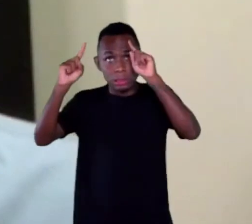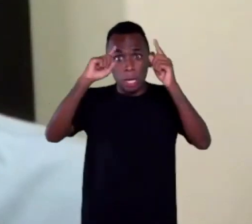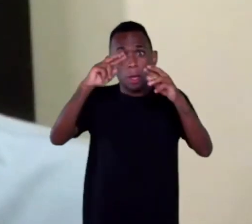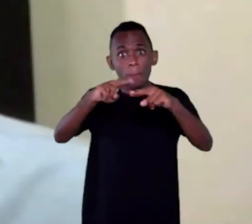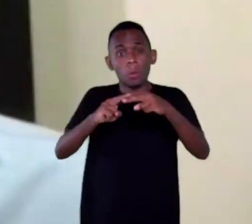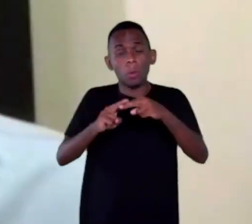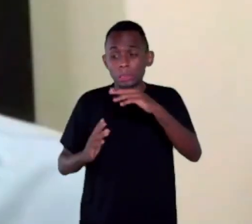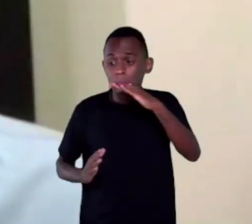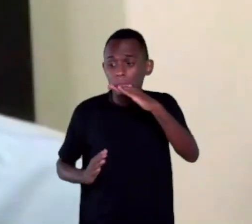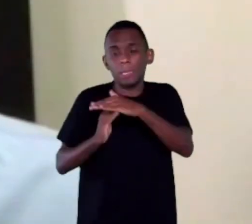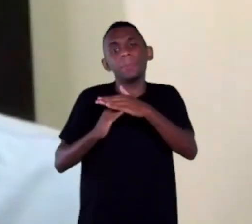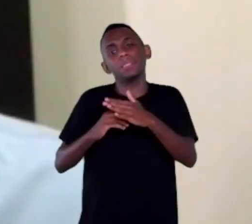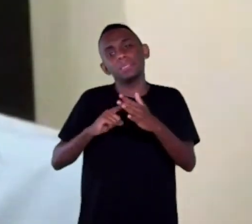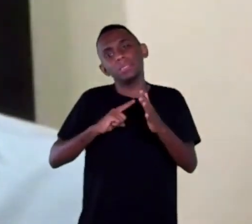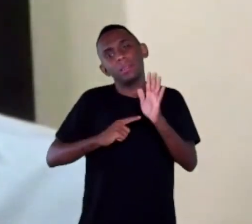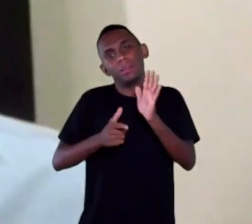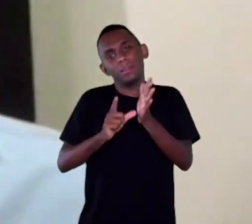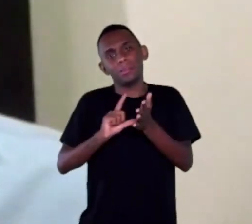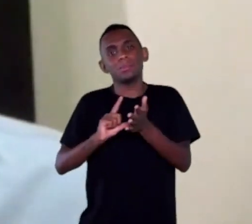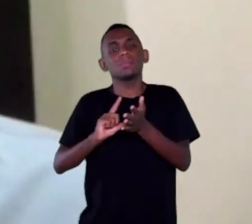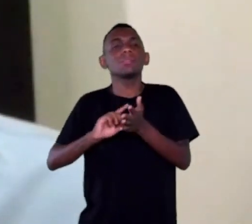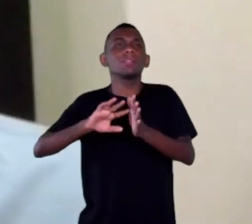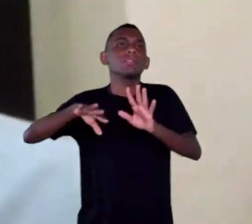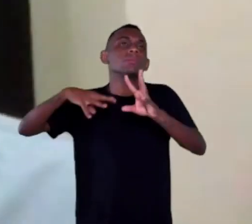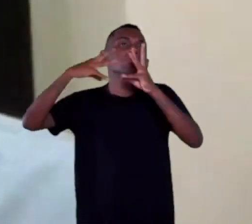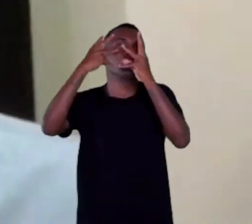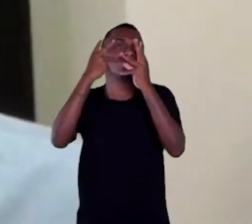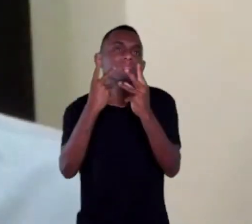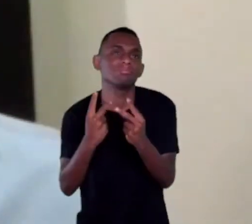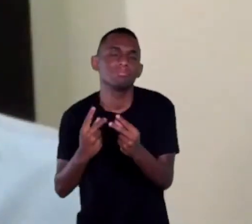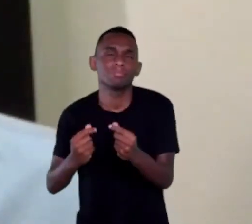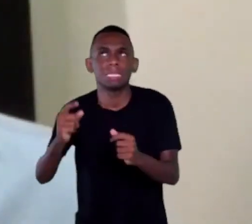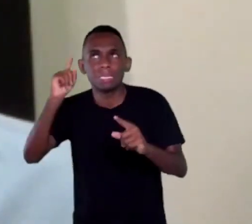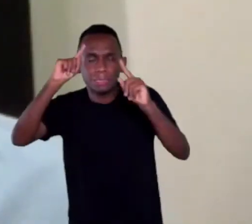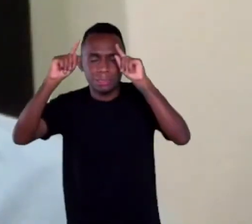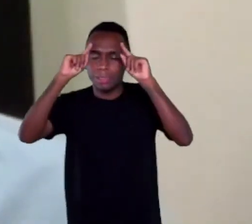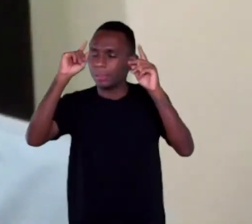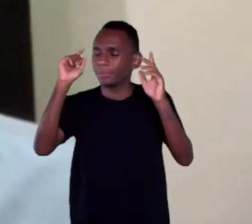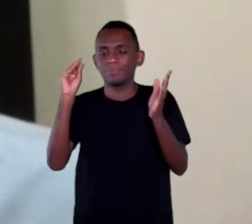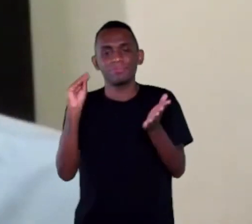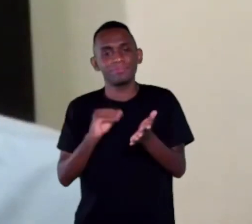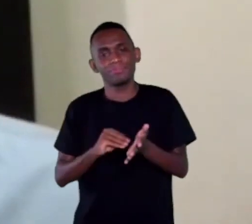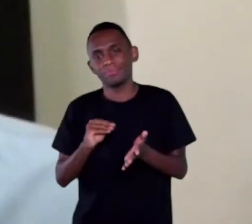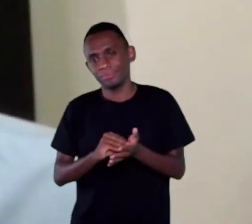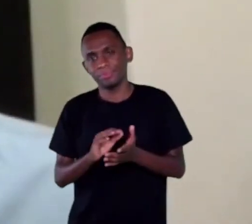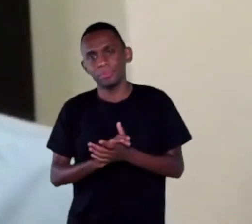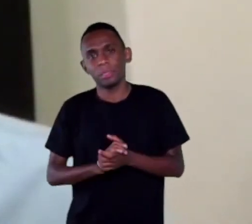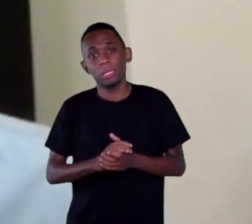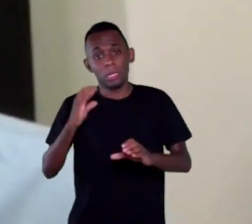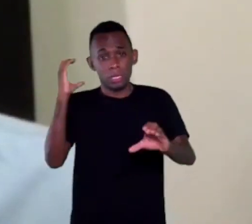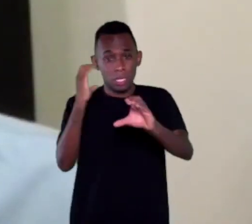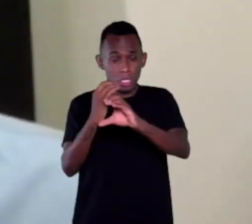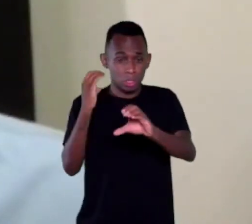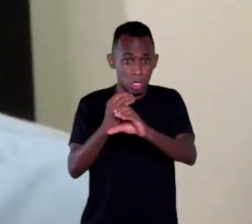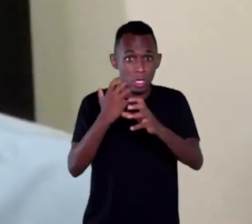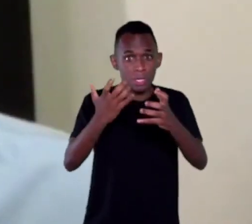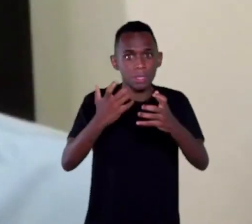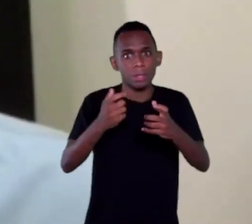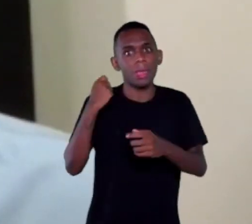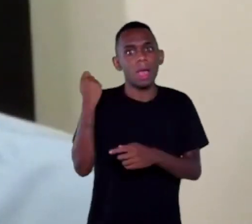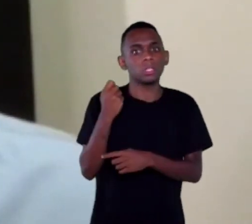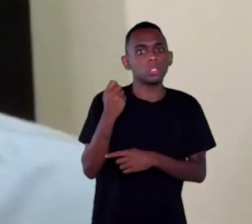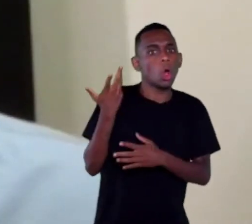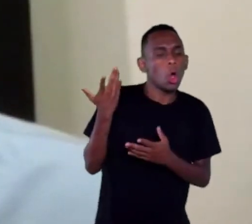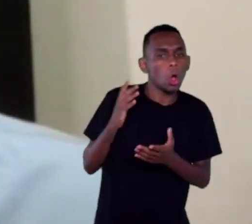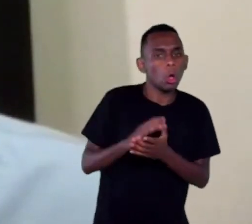seus galhos e ramos, caem-se os frutos. Muito engenheiro que queria ser ator, muito advogado que